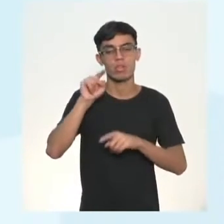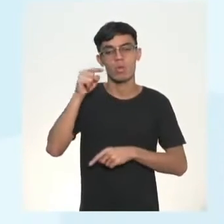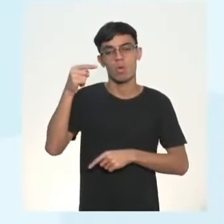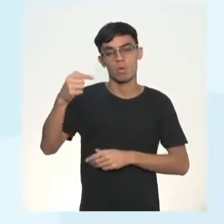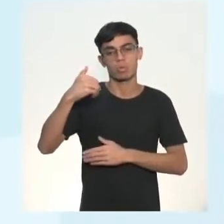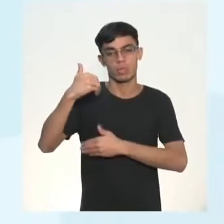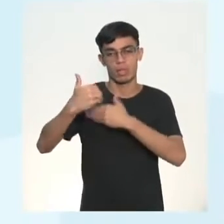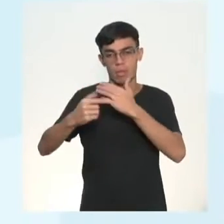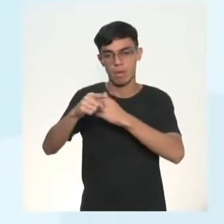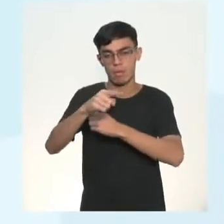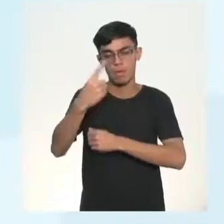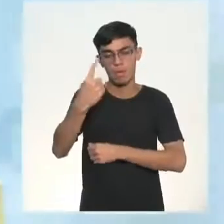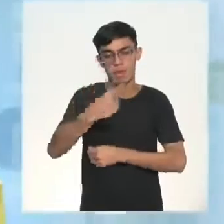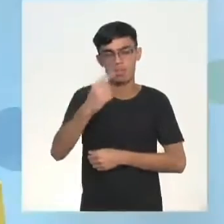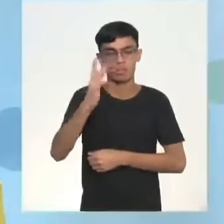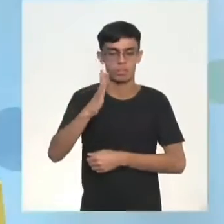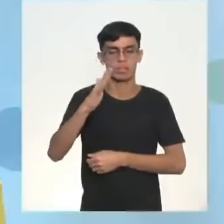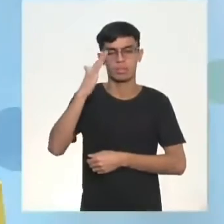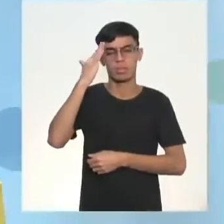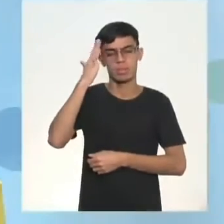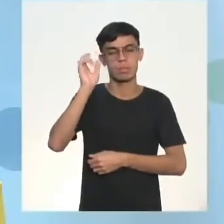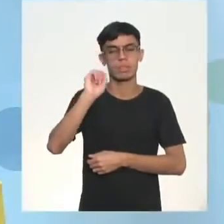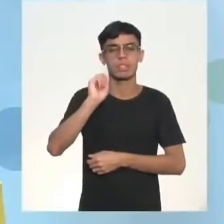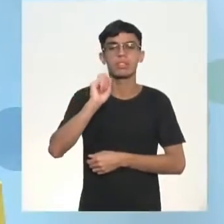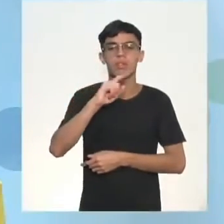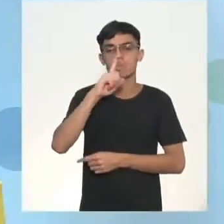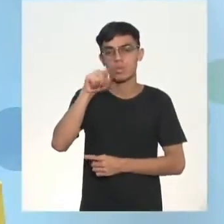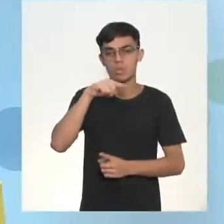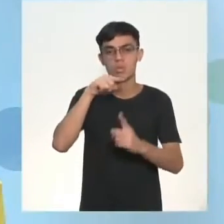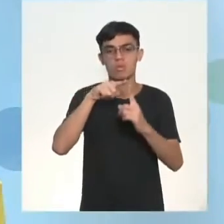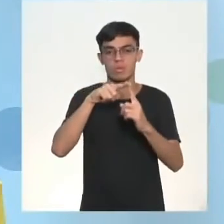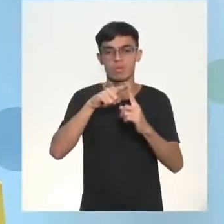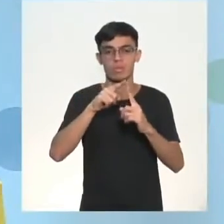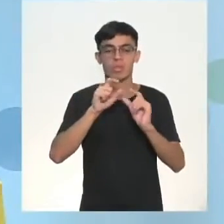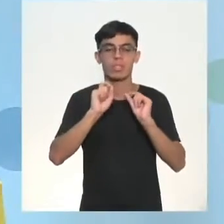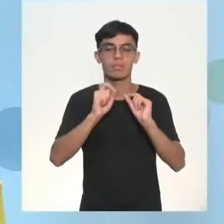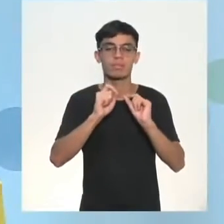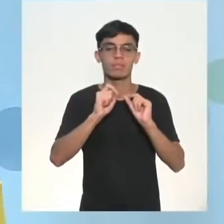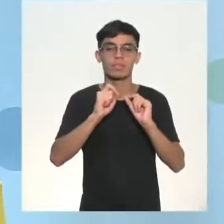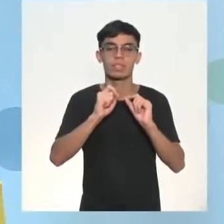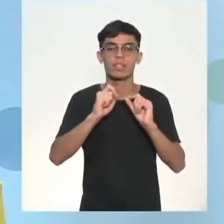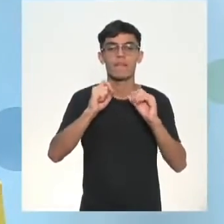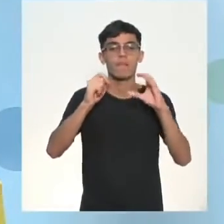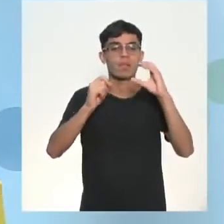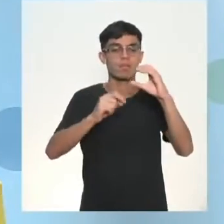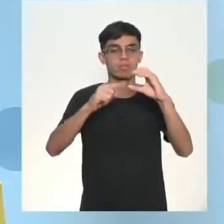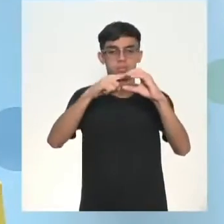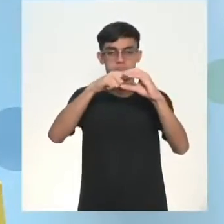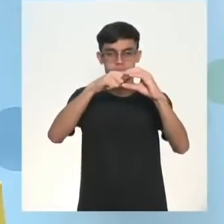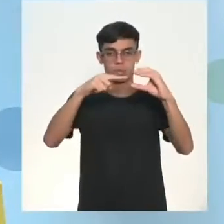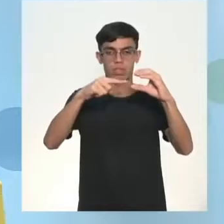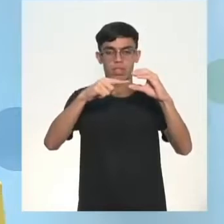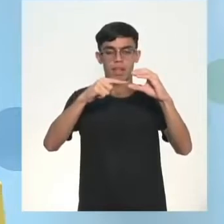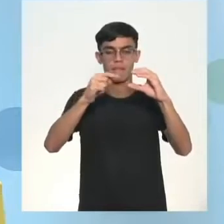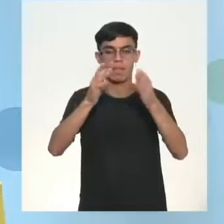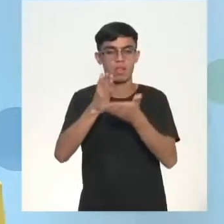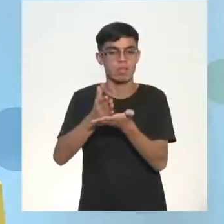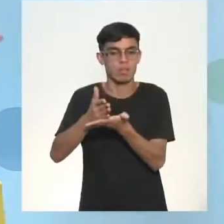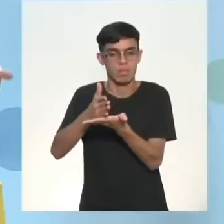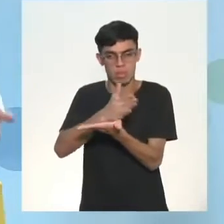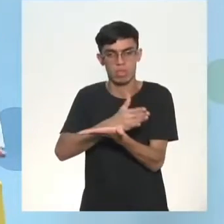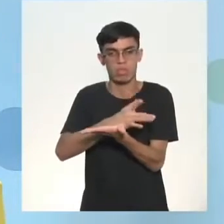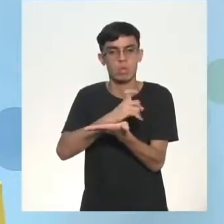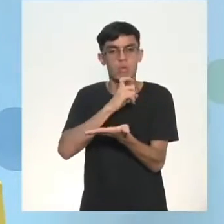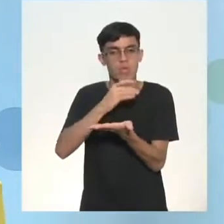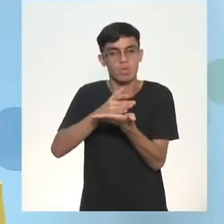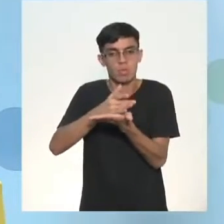passo? Primeiro que isso já é meio surpreendente, porque a ideia era que nascesse metade verde e metade amarela. Entretanto, nasceram todas amarelas. E aí,